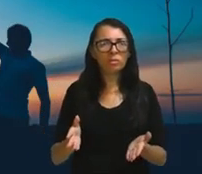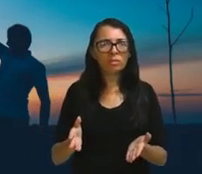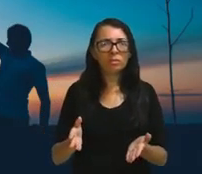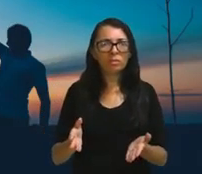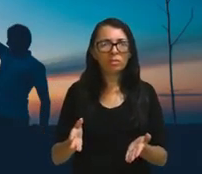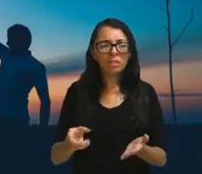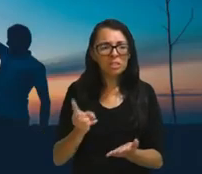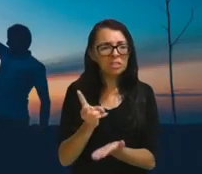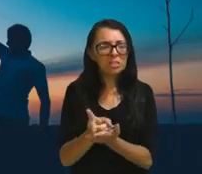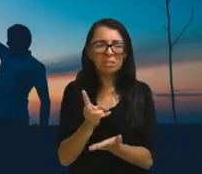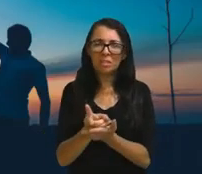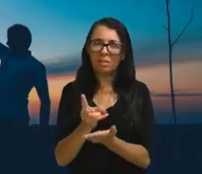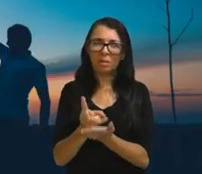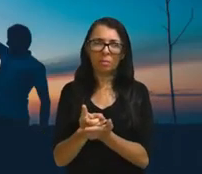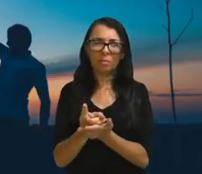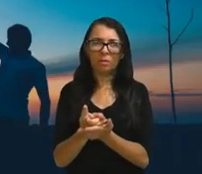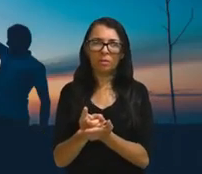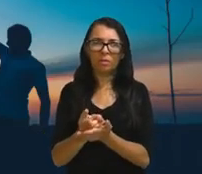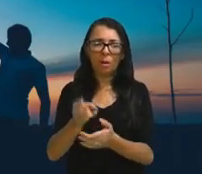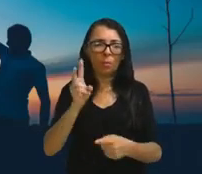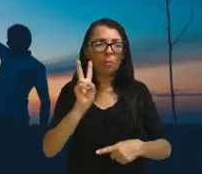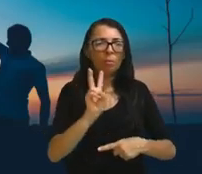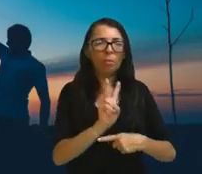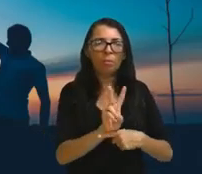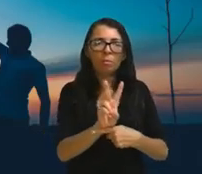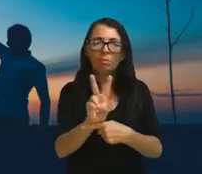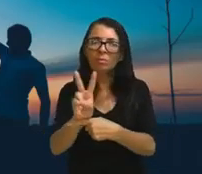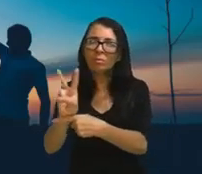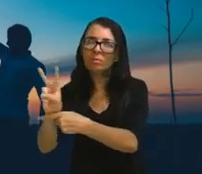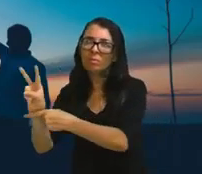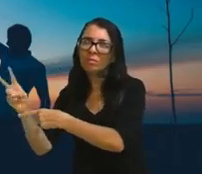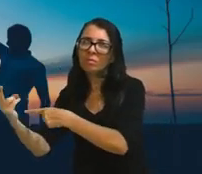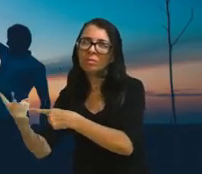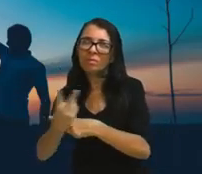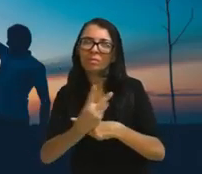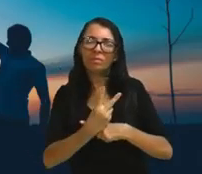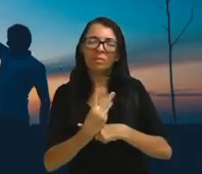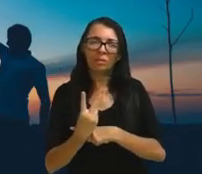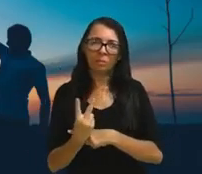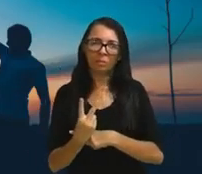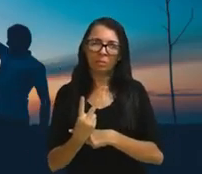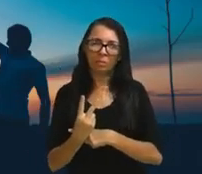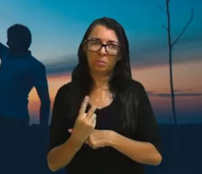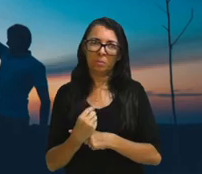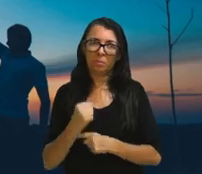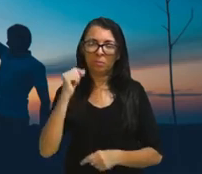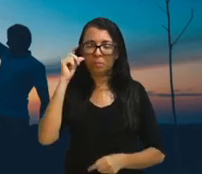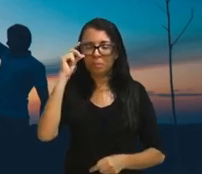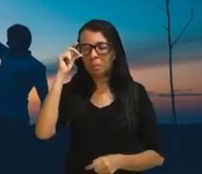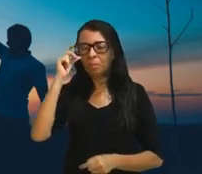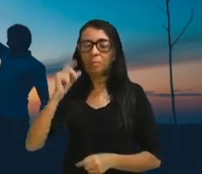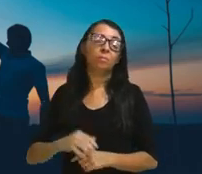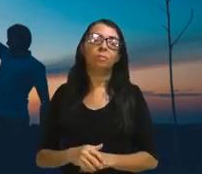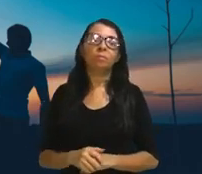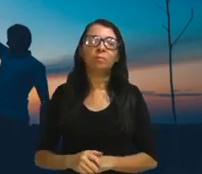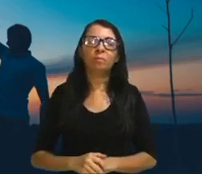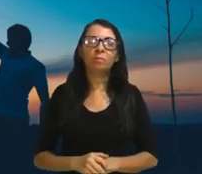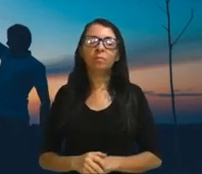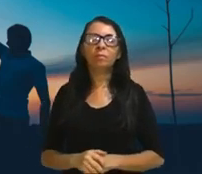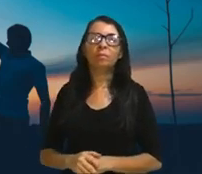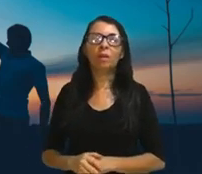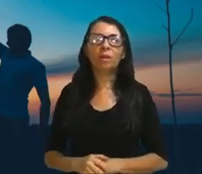sofrimento. Que também seja essa sua expressão de fé. Eu sei que o Senhor se